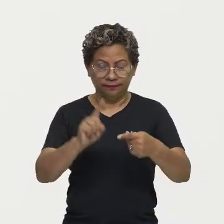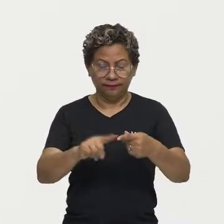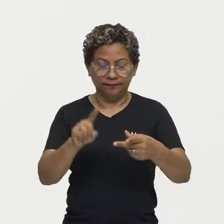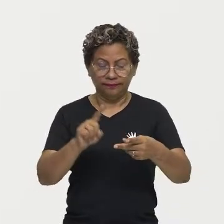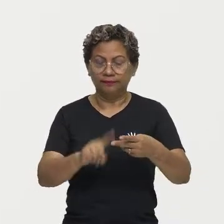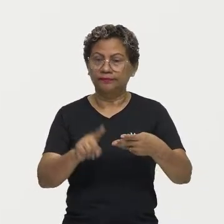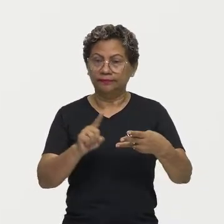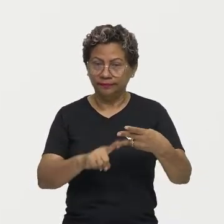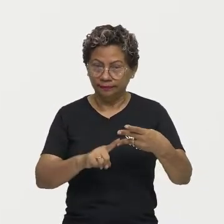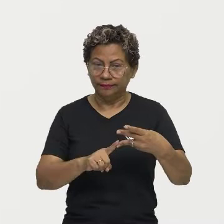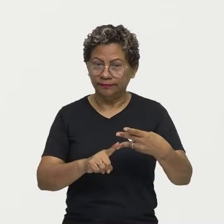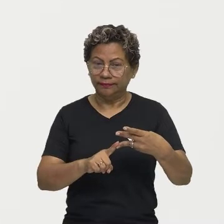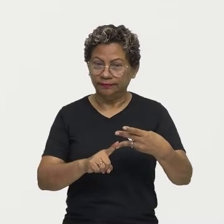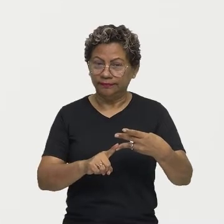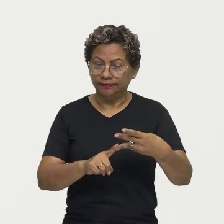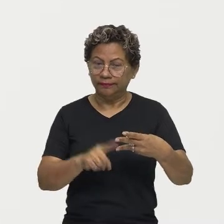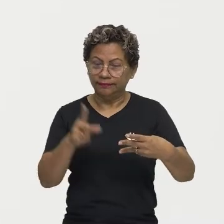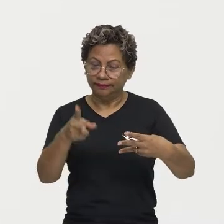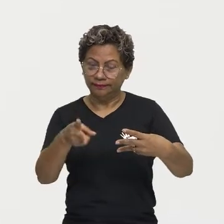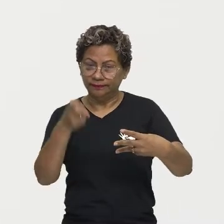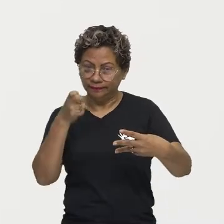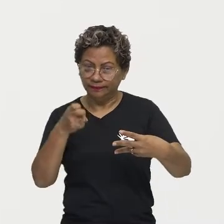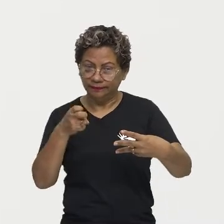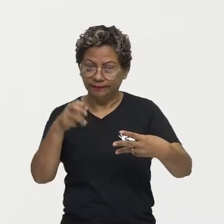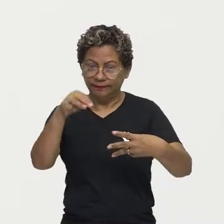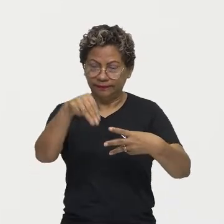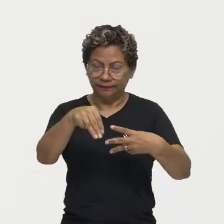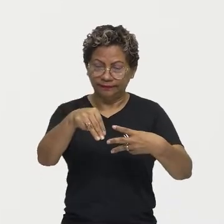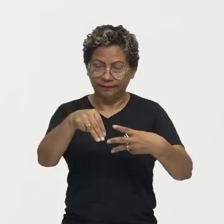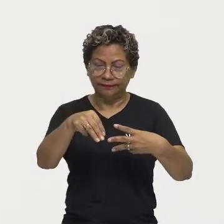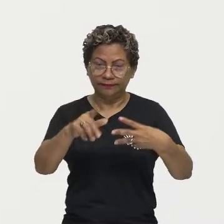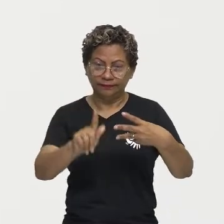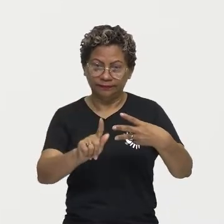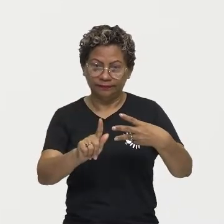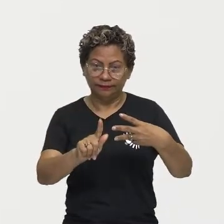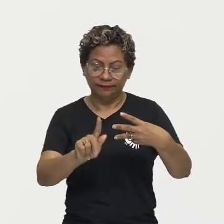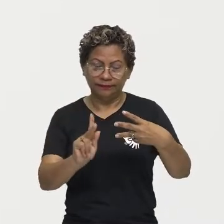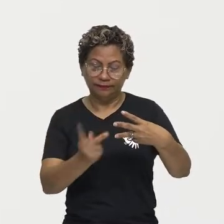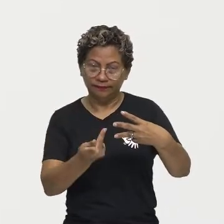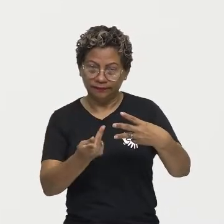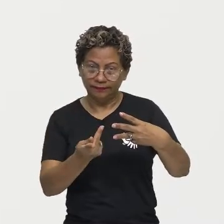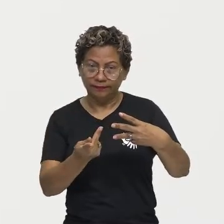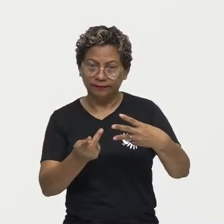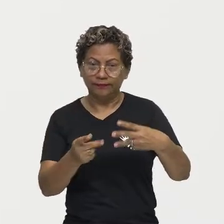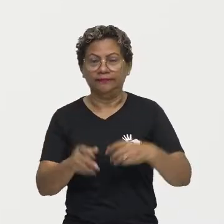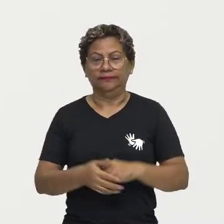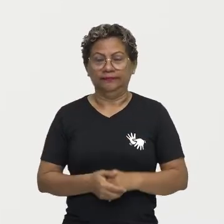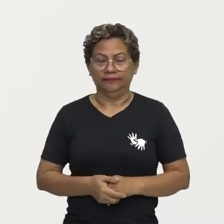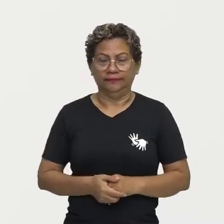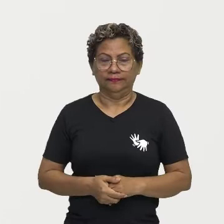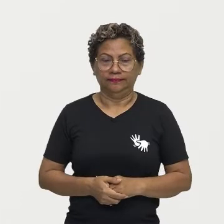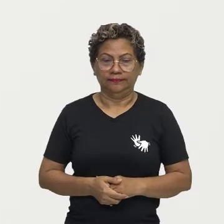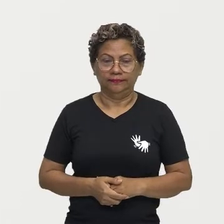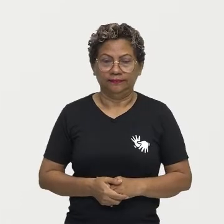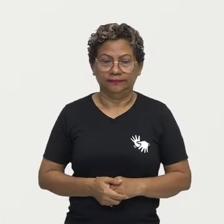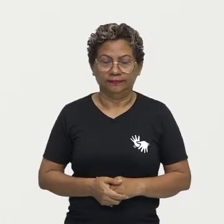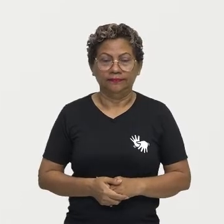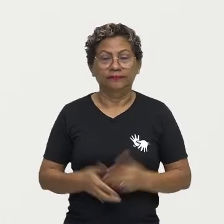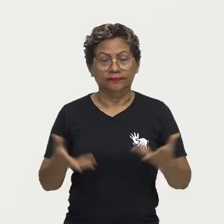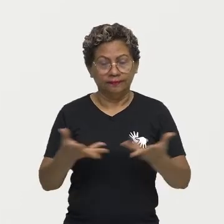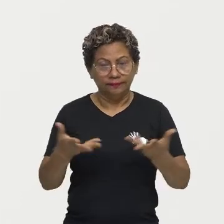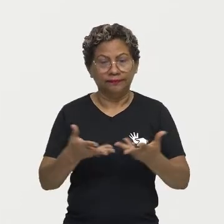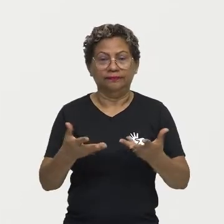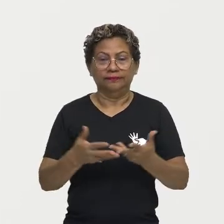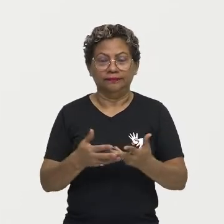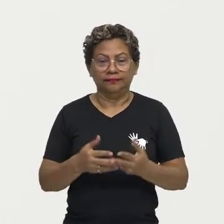a nível do mar, né? Então essa é energia armazenada em virtude da posição de um corpo em relação à superfície, que é